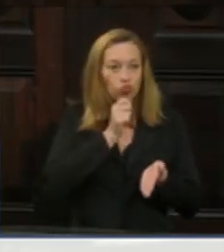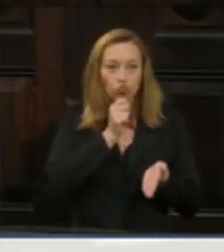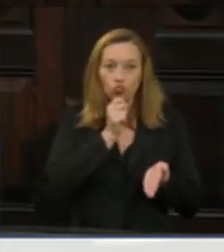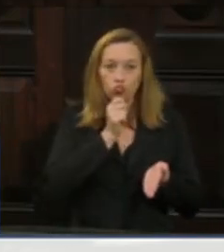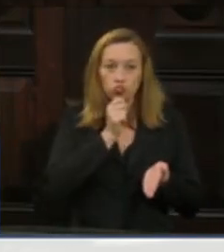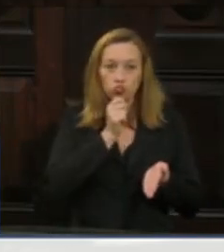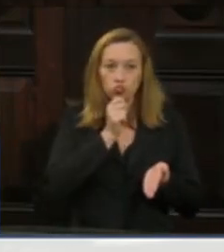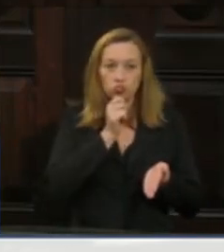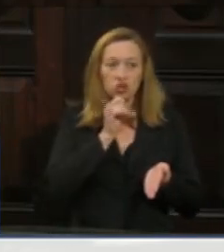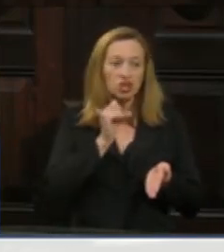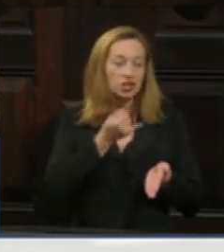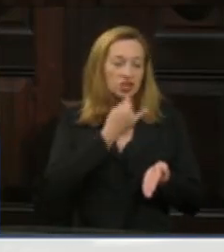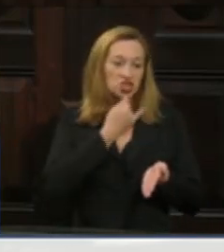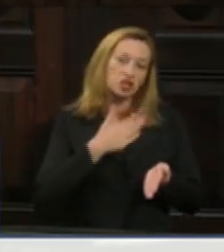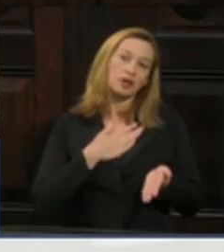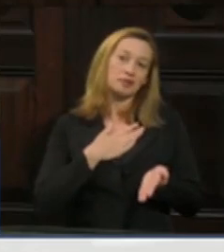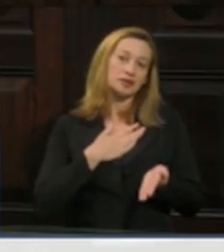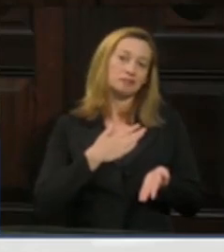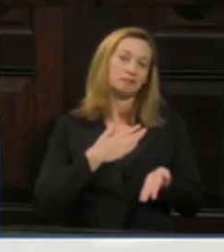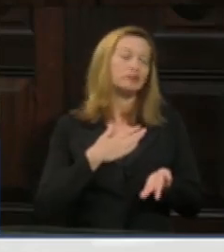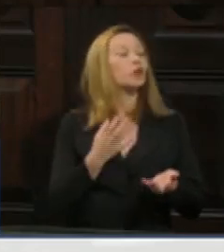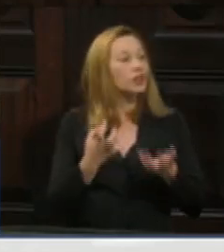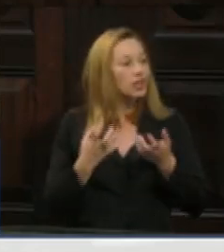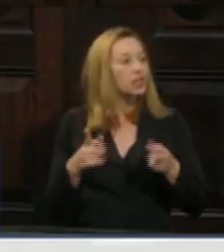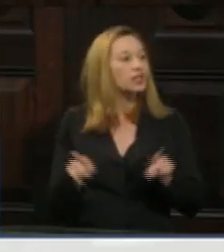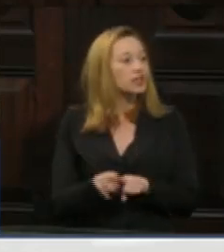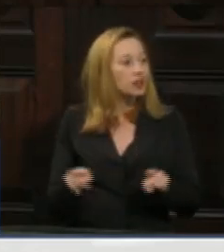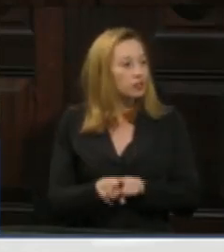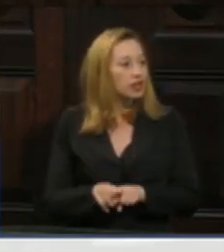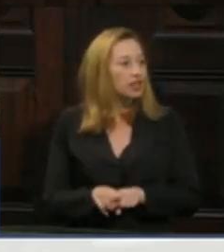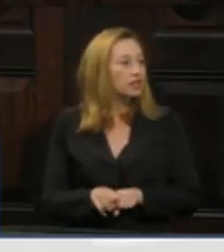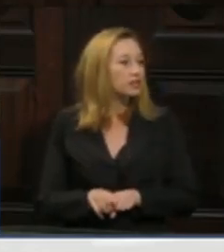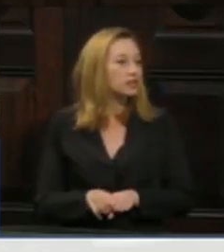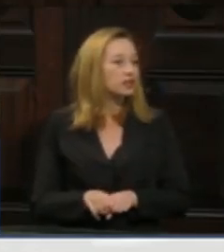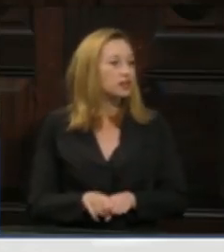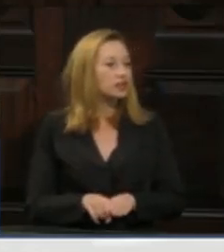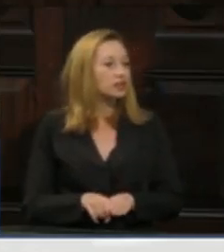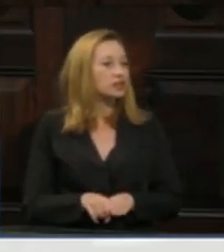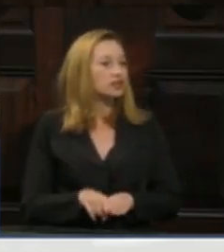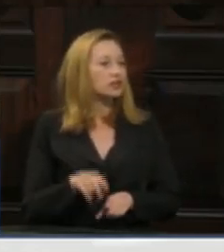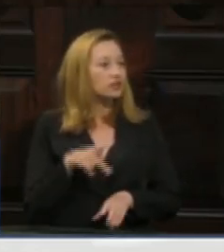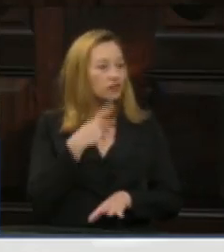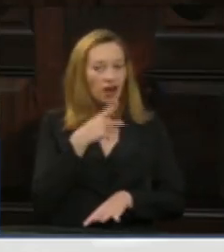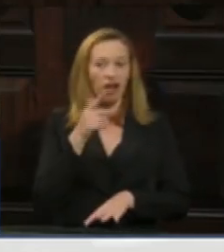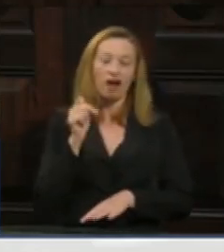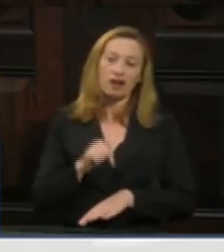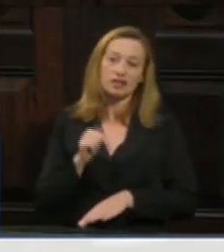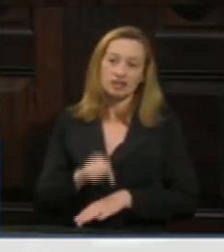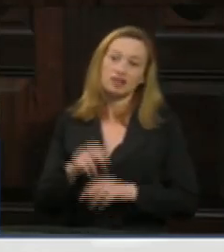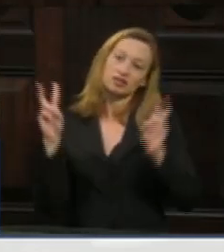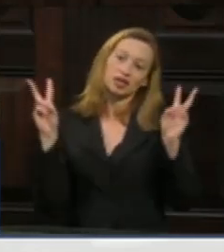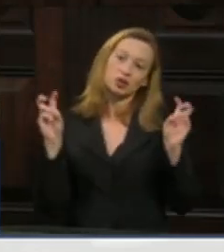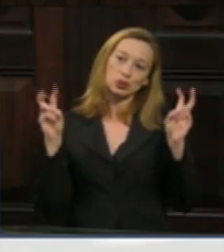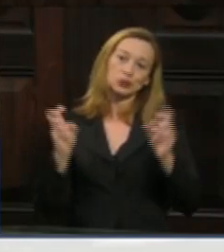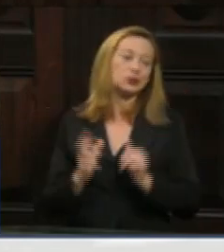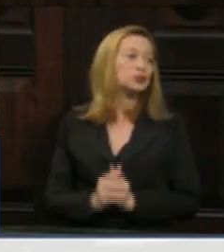assessoria. Jamais coloquei em dúvida a honra e a